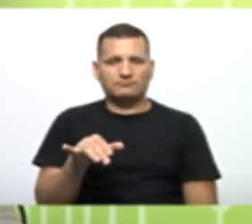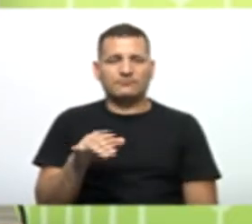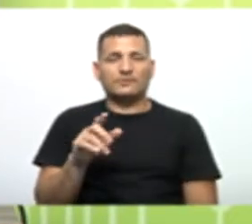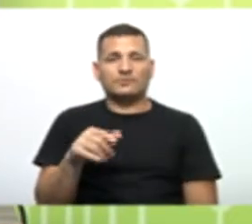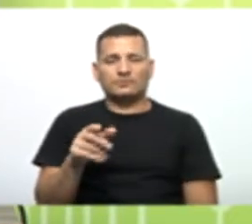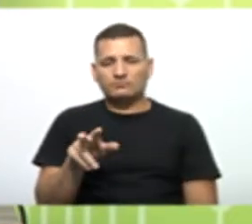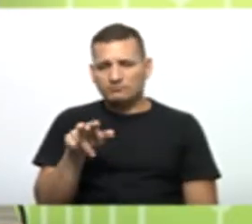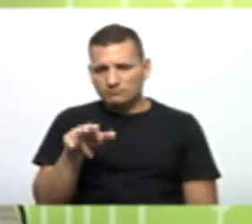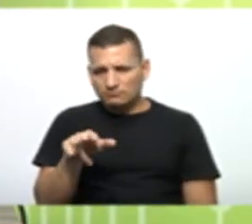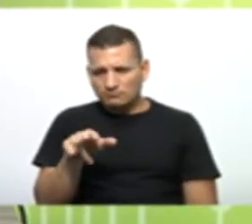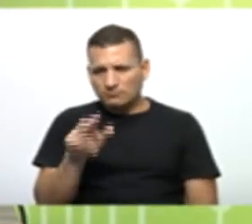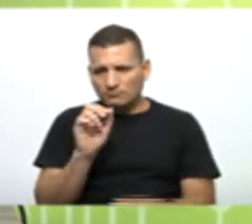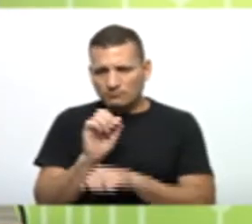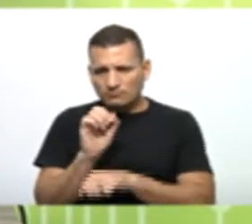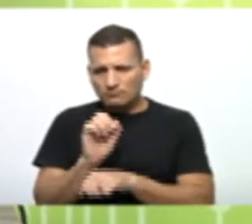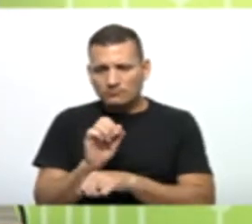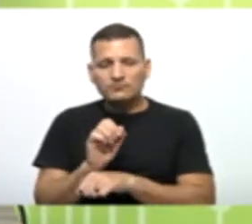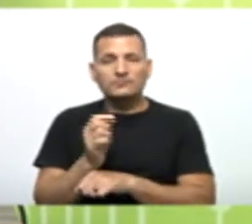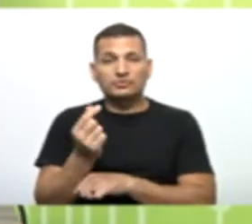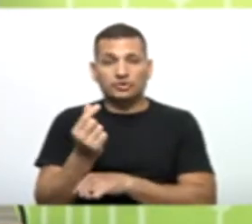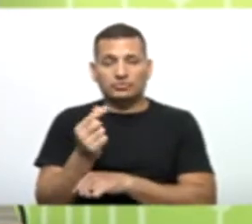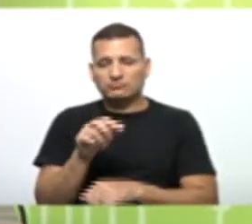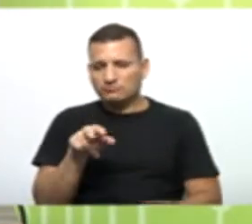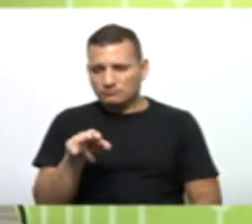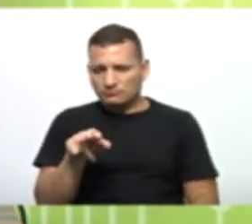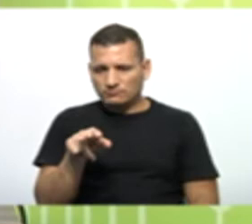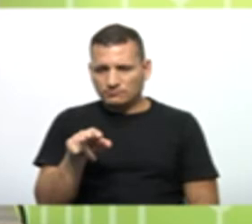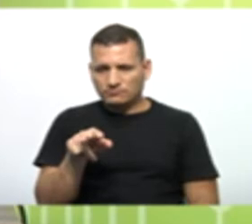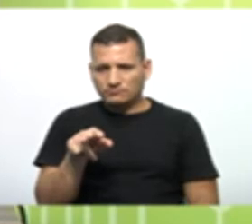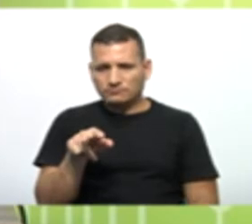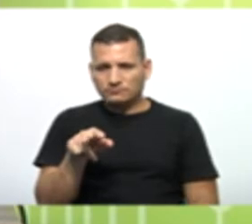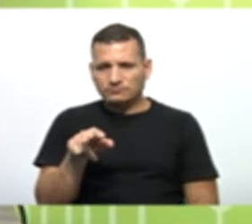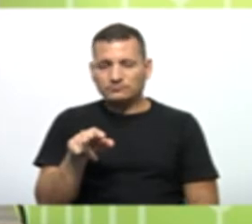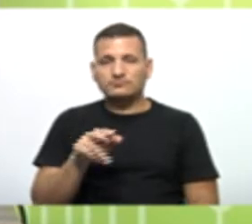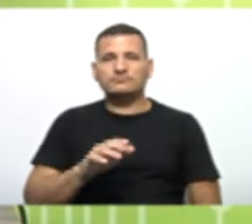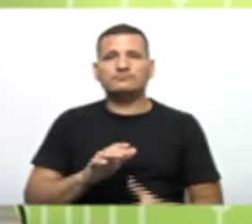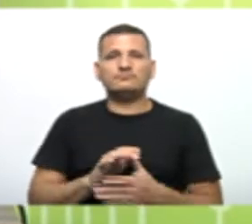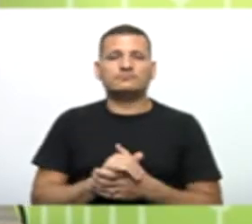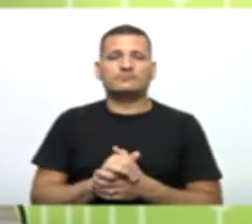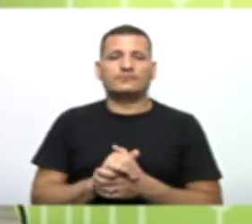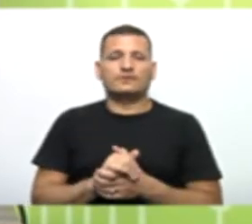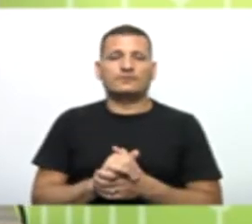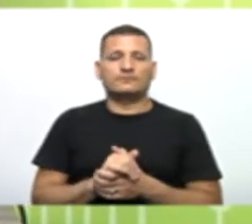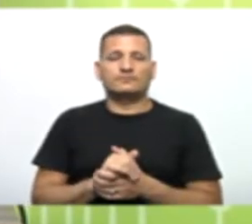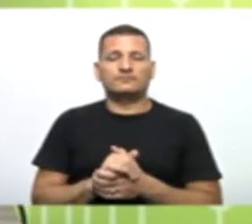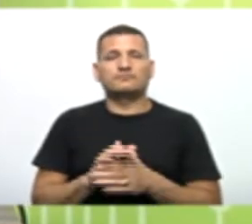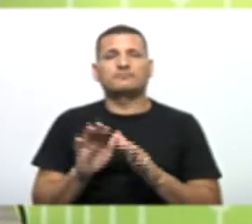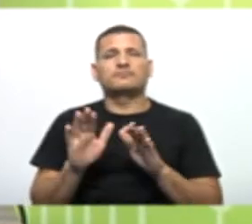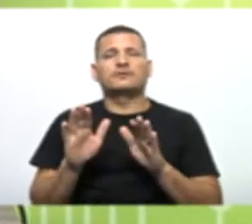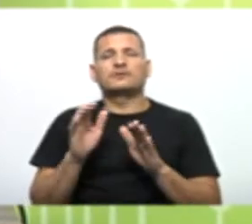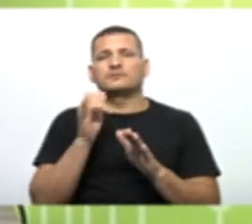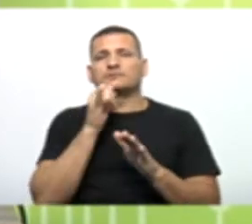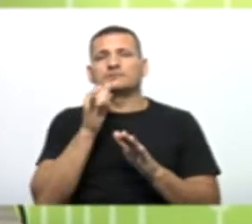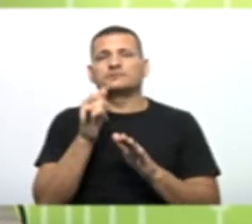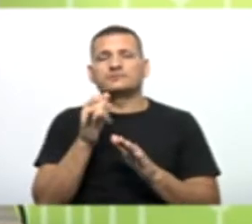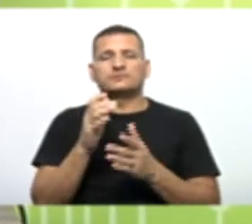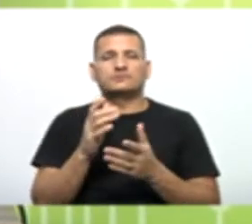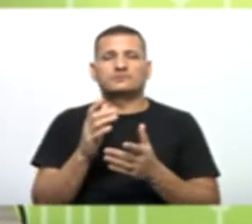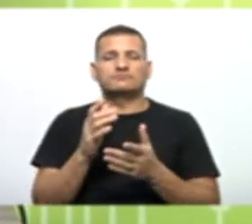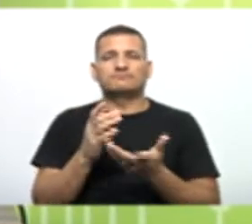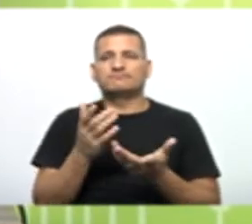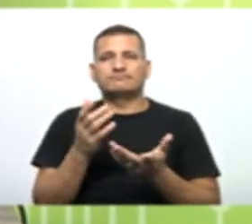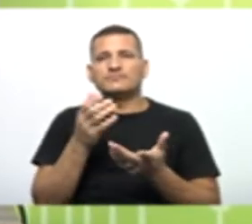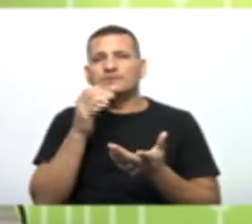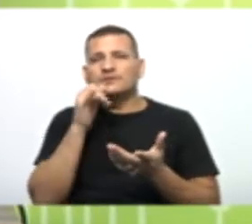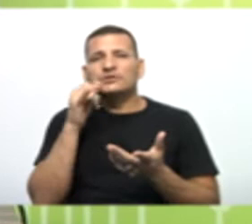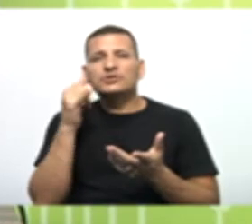aguardar que o dinheiro vai sair lá no local indicado. Só que nesse momento, digamos que acabe a energia ou que dê algum problema na máquina que